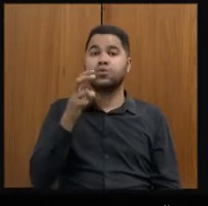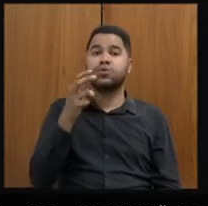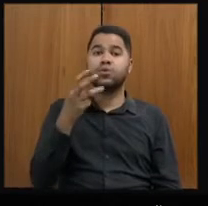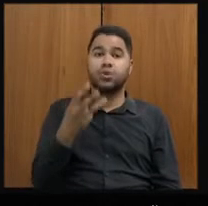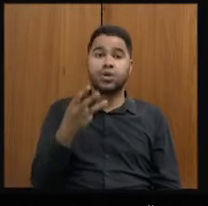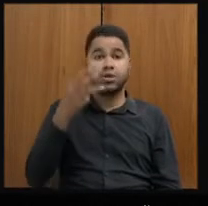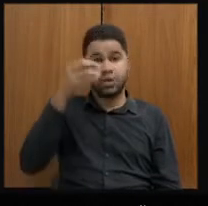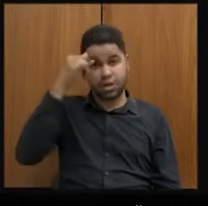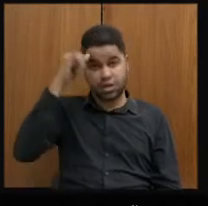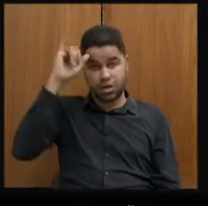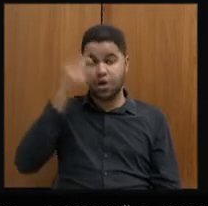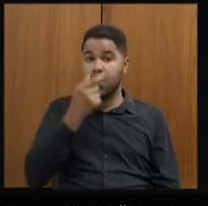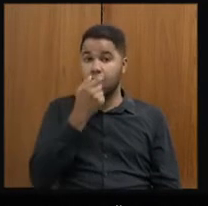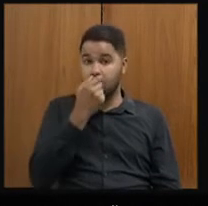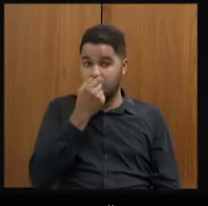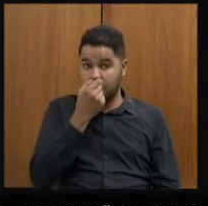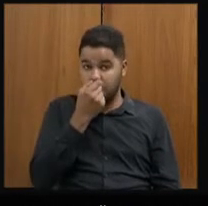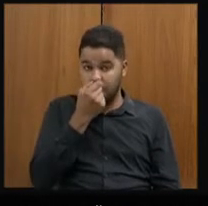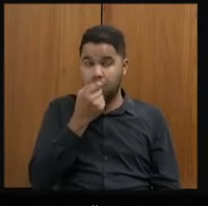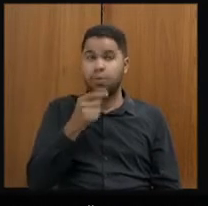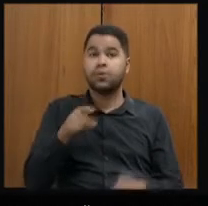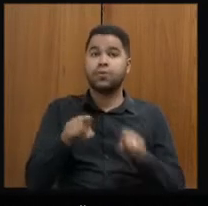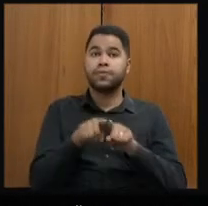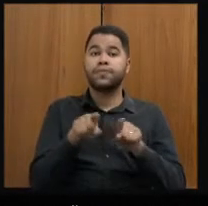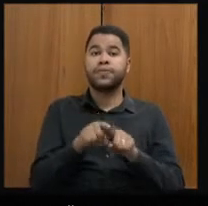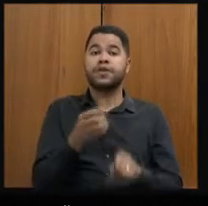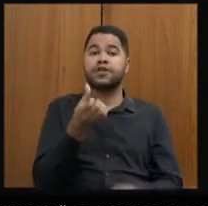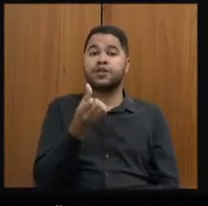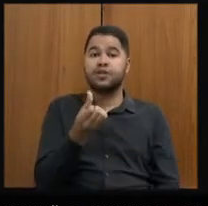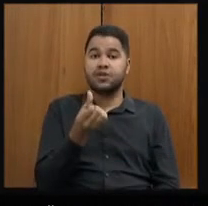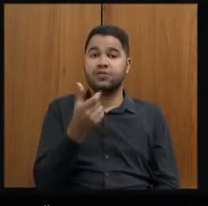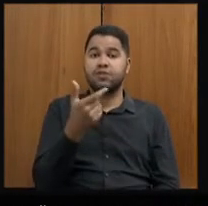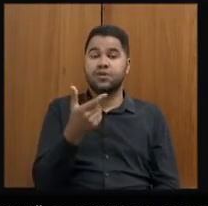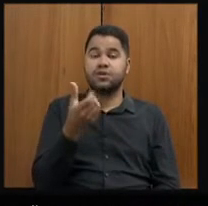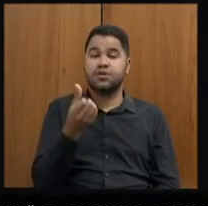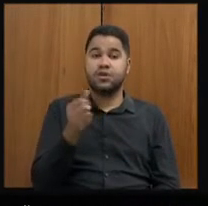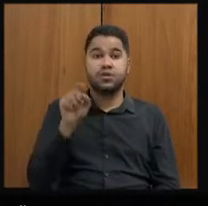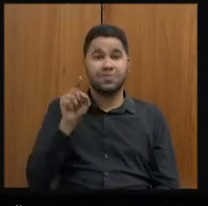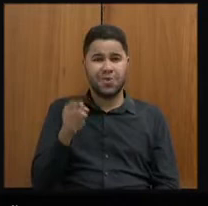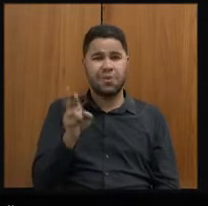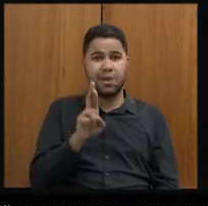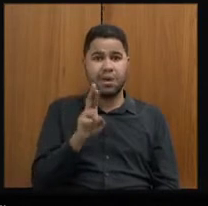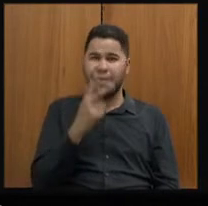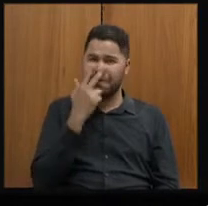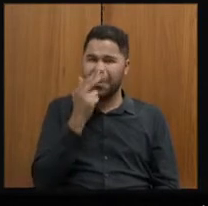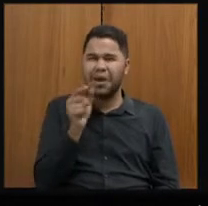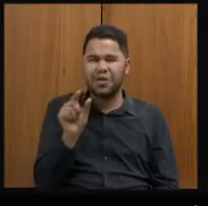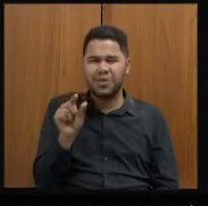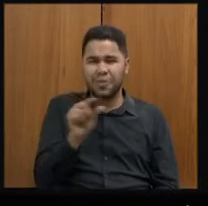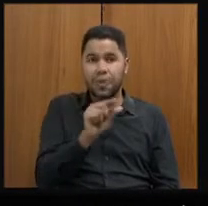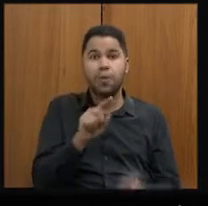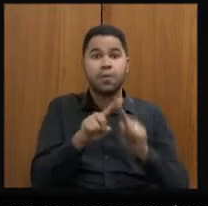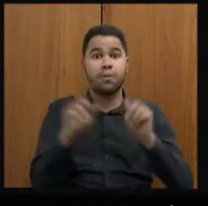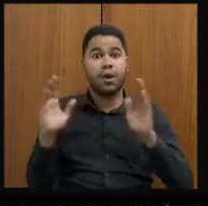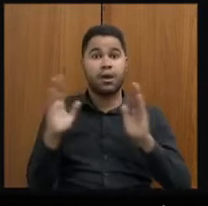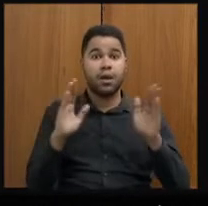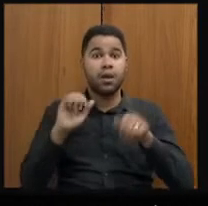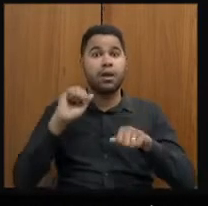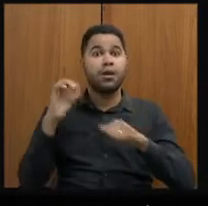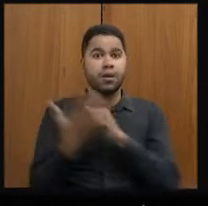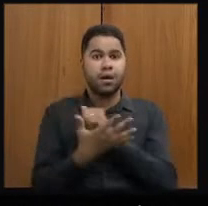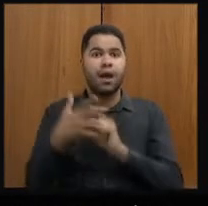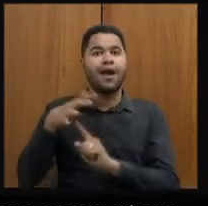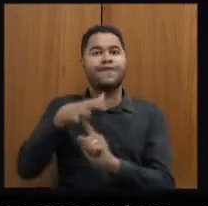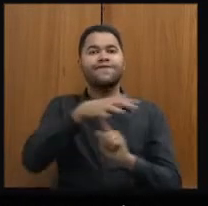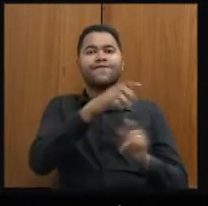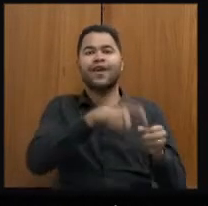touros e seis fêmeas que movimentaram 626 r$ 1000 Pode parecer pouco mas durante a pandemia nós tivemos essas